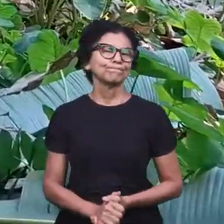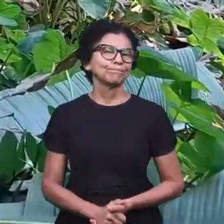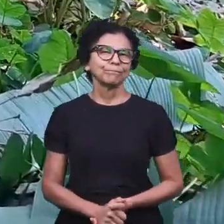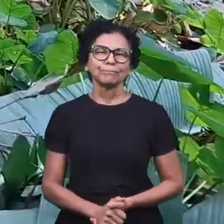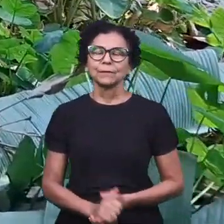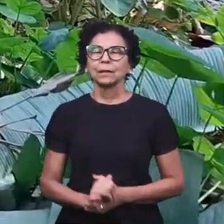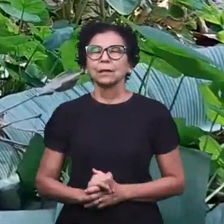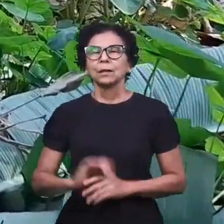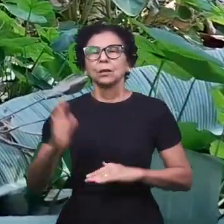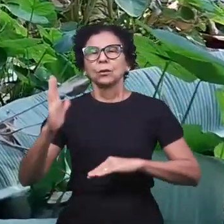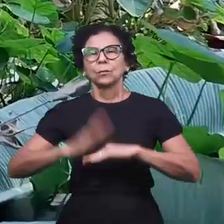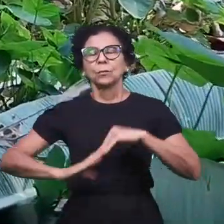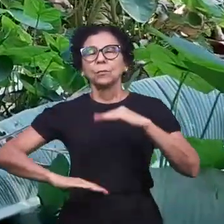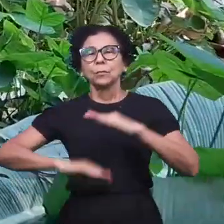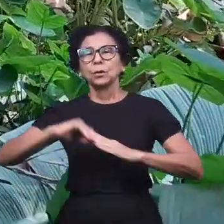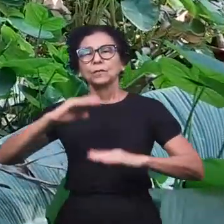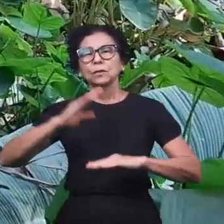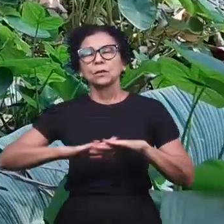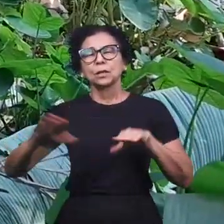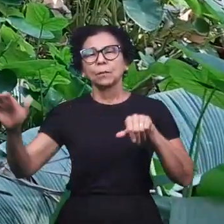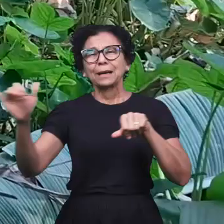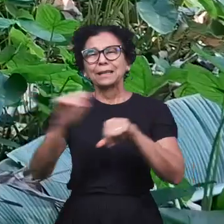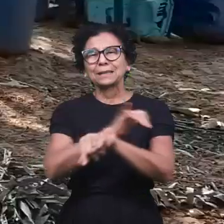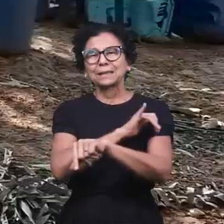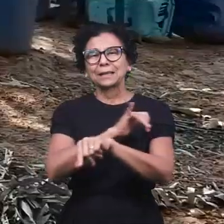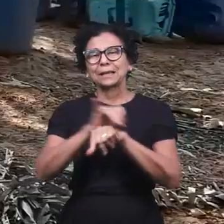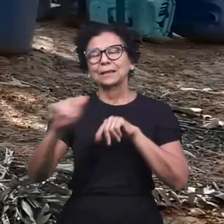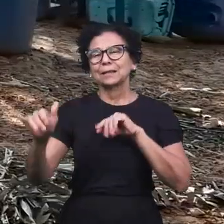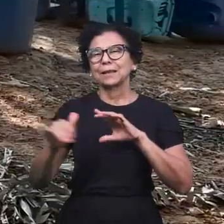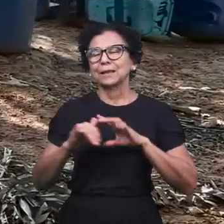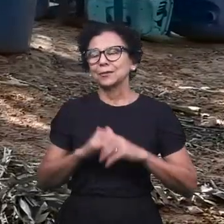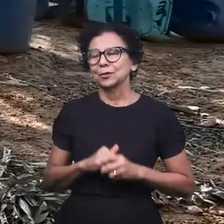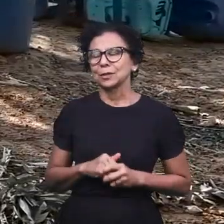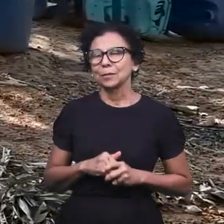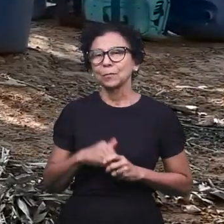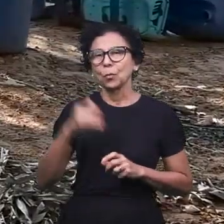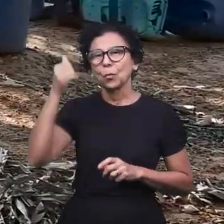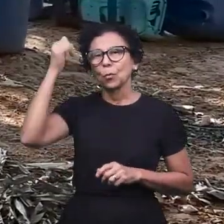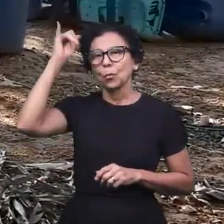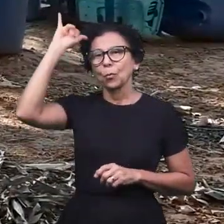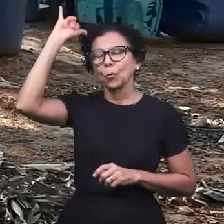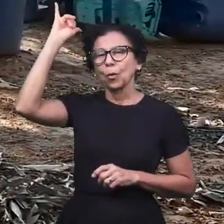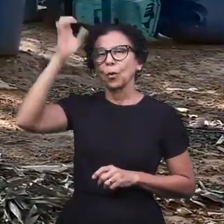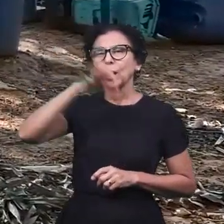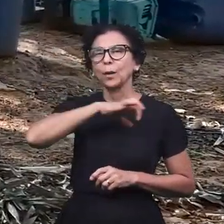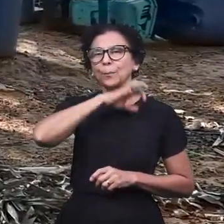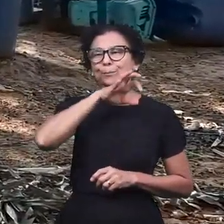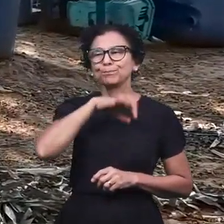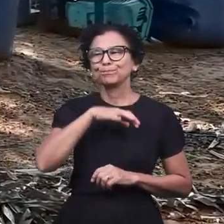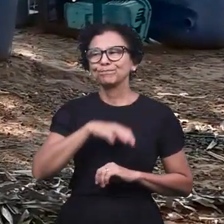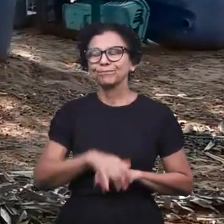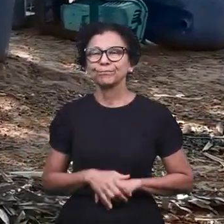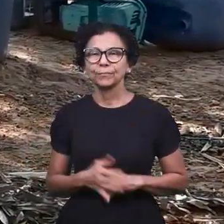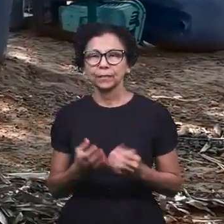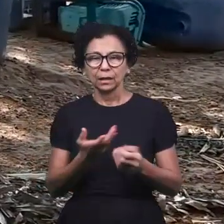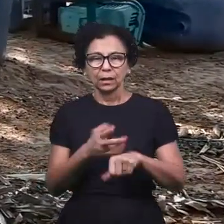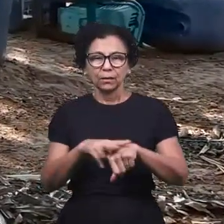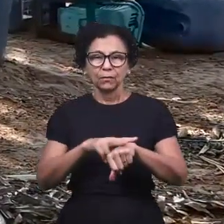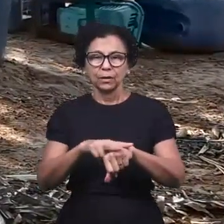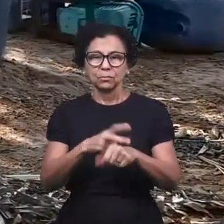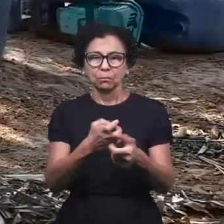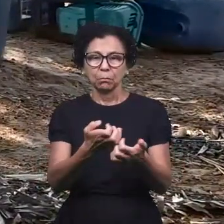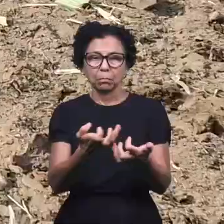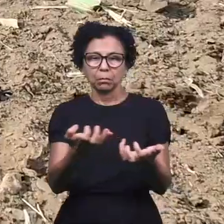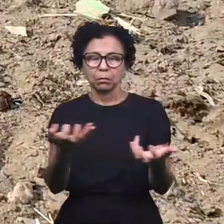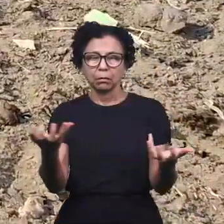da sua cultura de banana para alimentar o gado. O gado sentiu muito, as vacas emagreceram muito, e a gente está